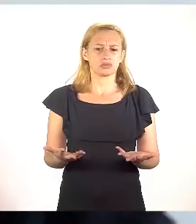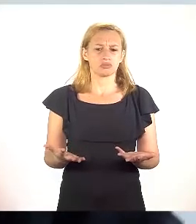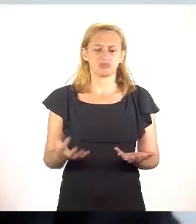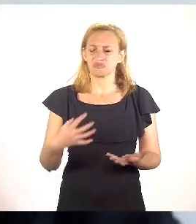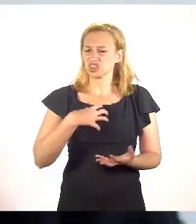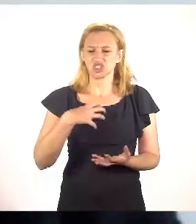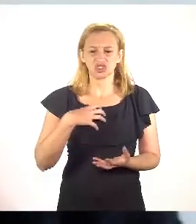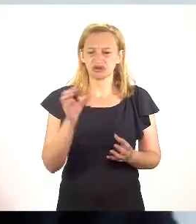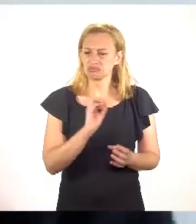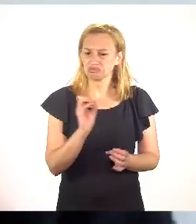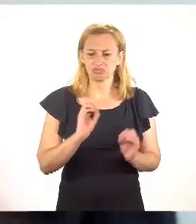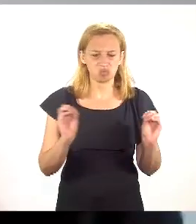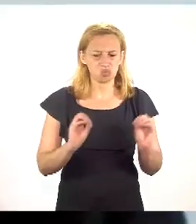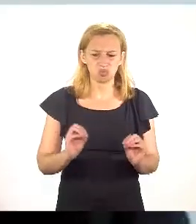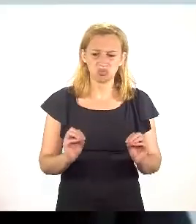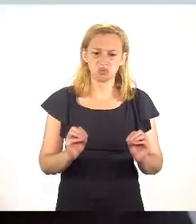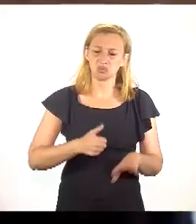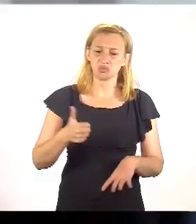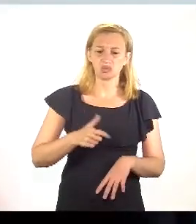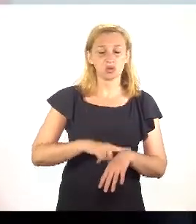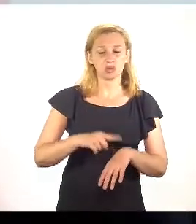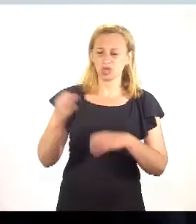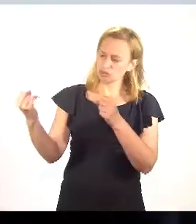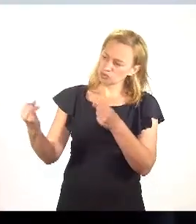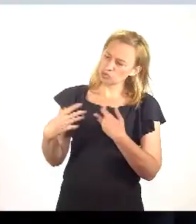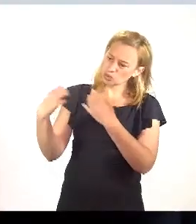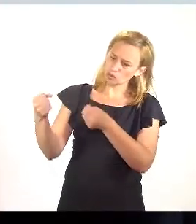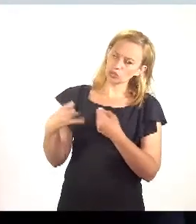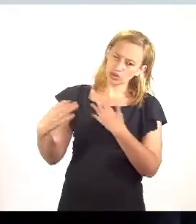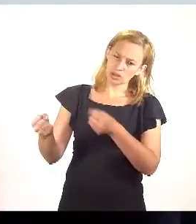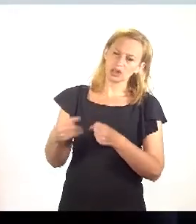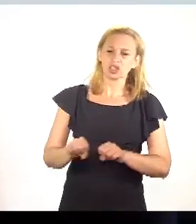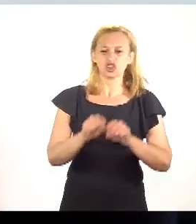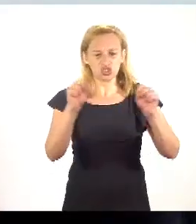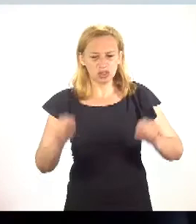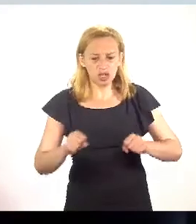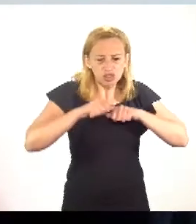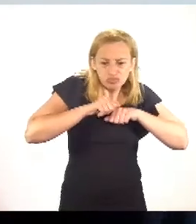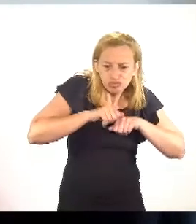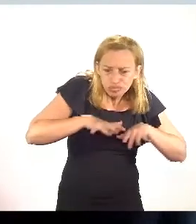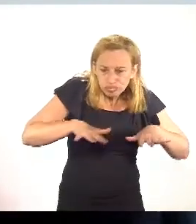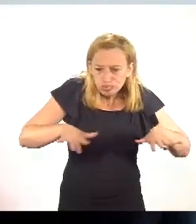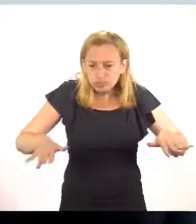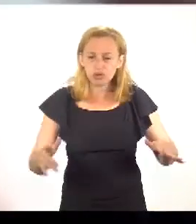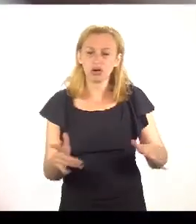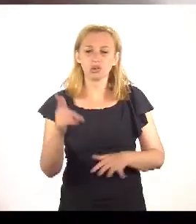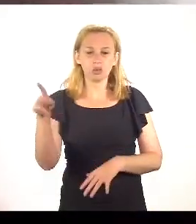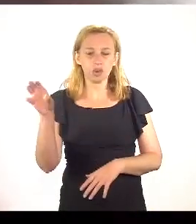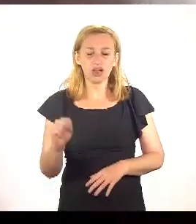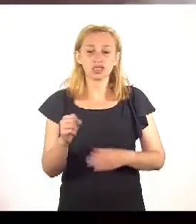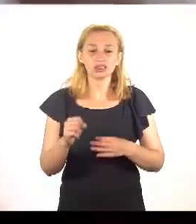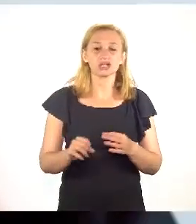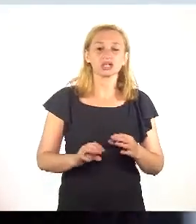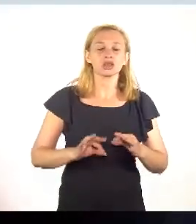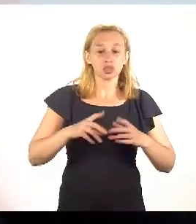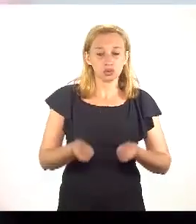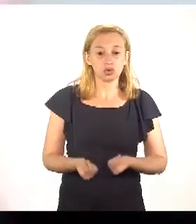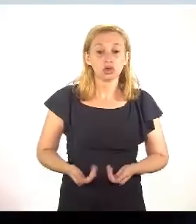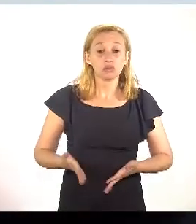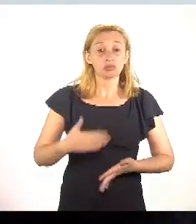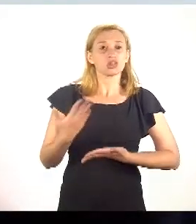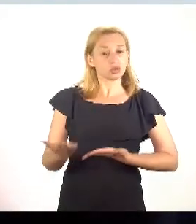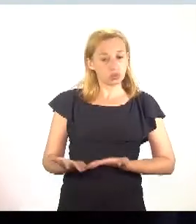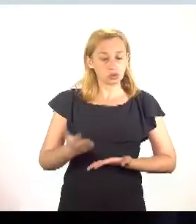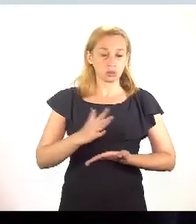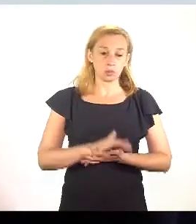para mim naquele primeiro momento, e aí a pessoa me explicou do sistema, do problema da distribuição, do armazenamento do gás, da complicação. O que me assusta,